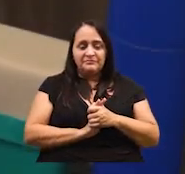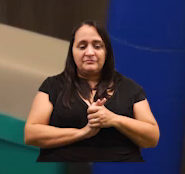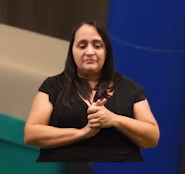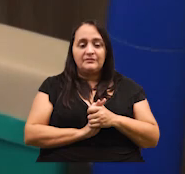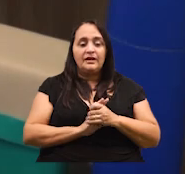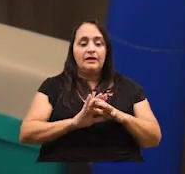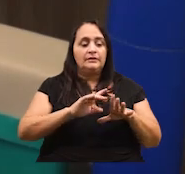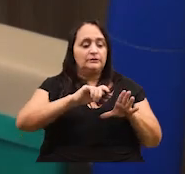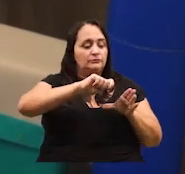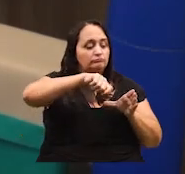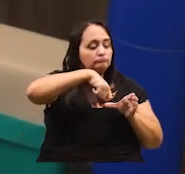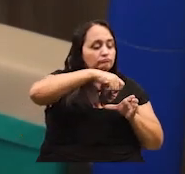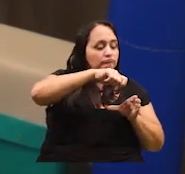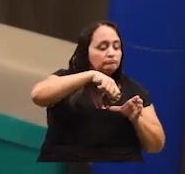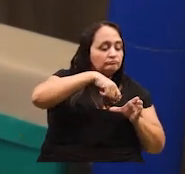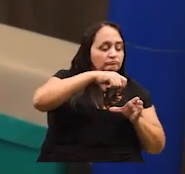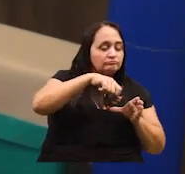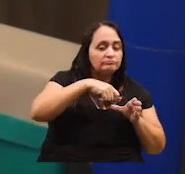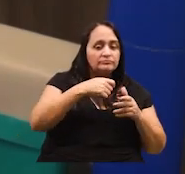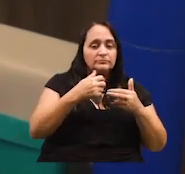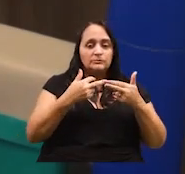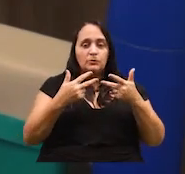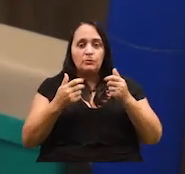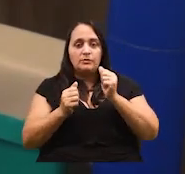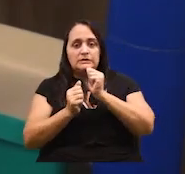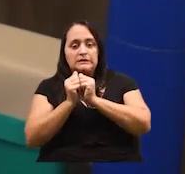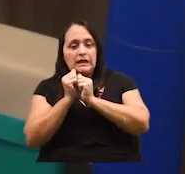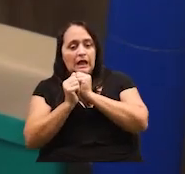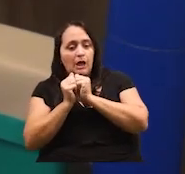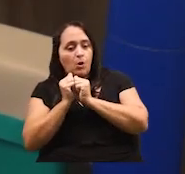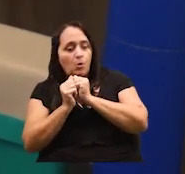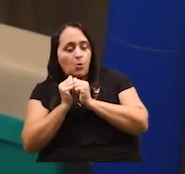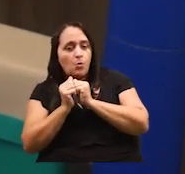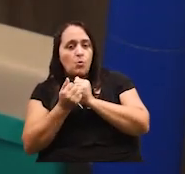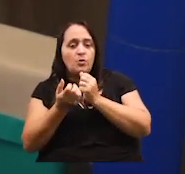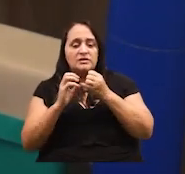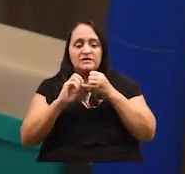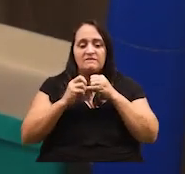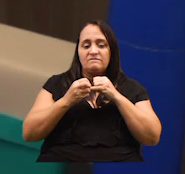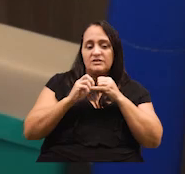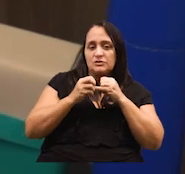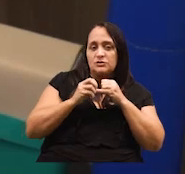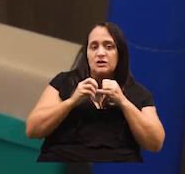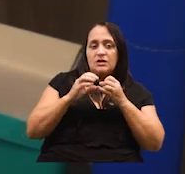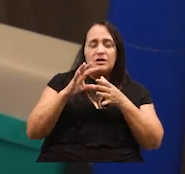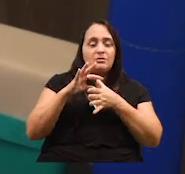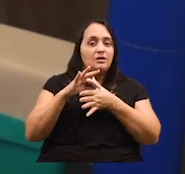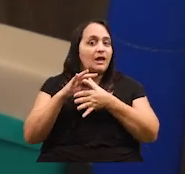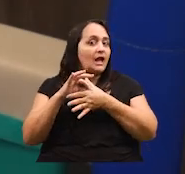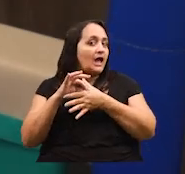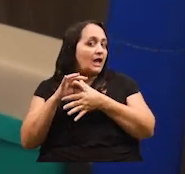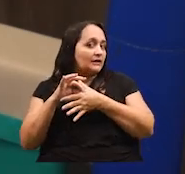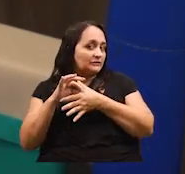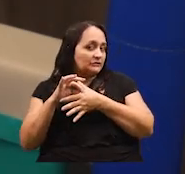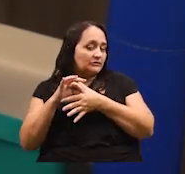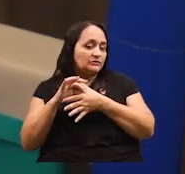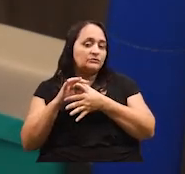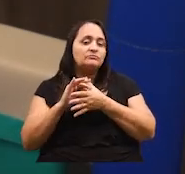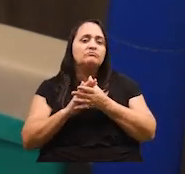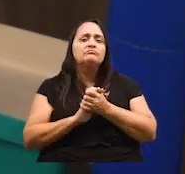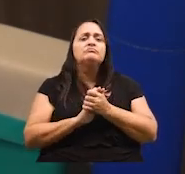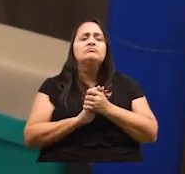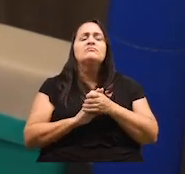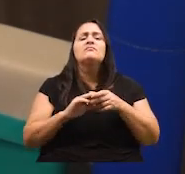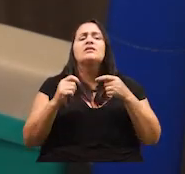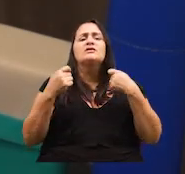e a gente vai preparar alguma coisa, que seja um arroz, um feijão, uma carne frita, uma farofa, a gente precisa ter em mente o